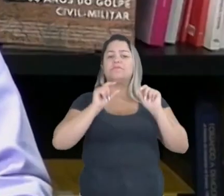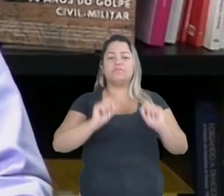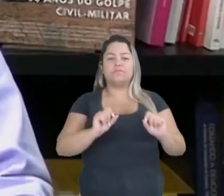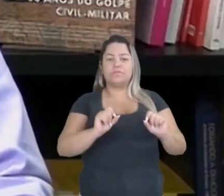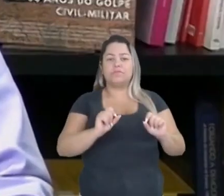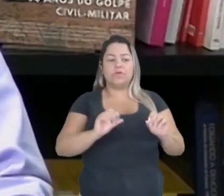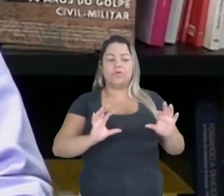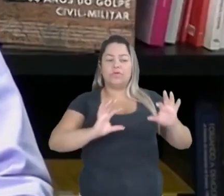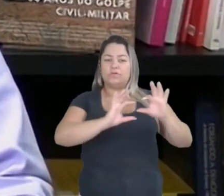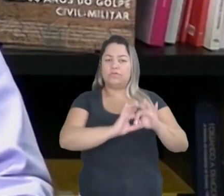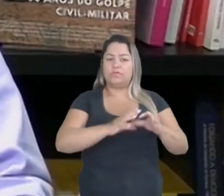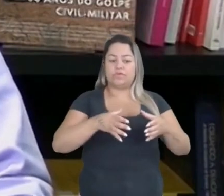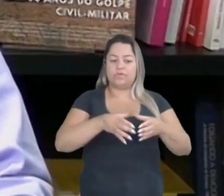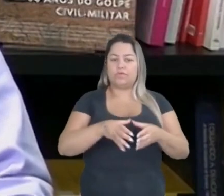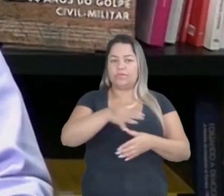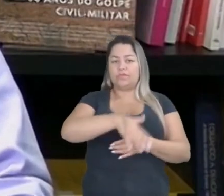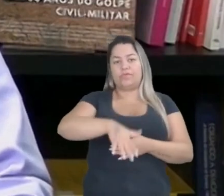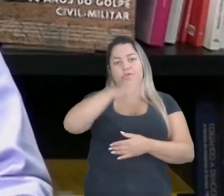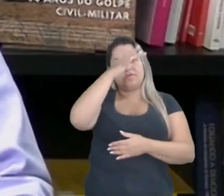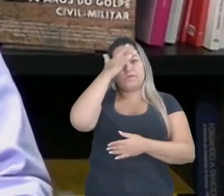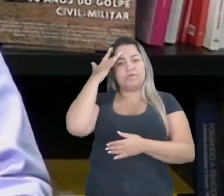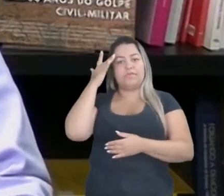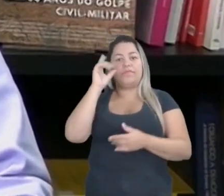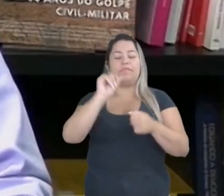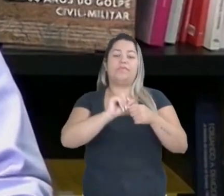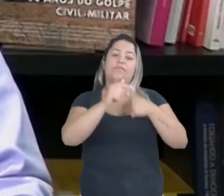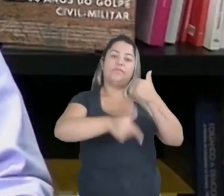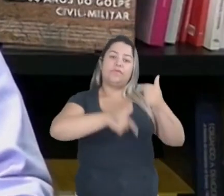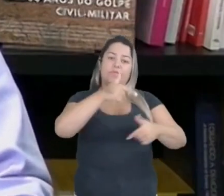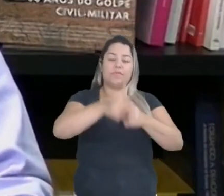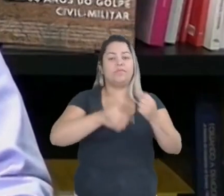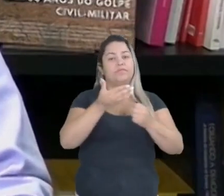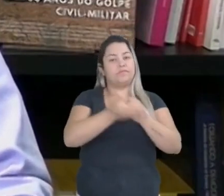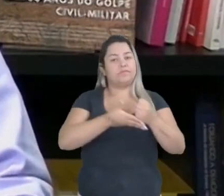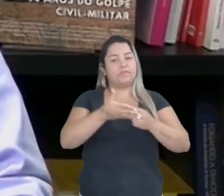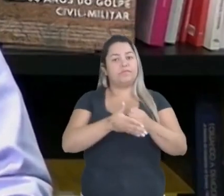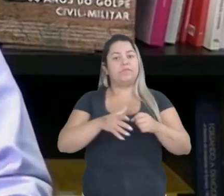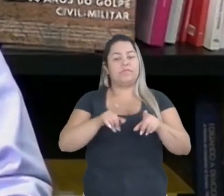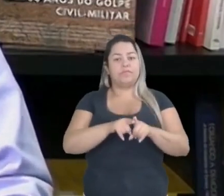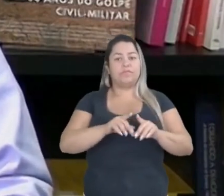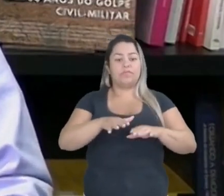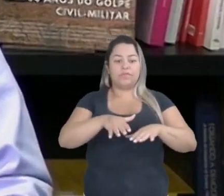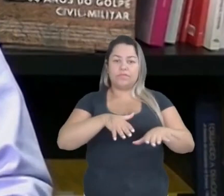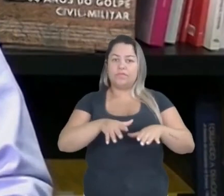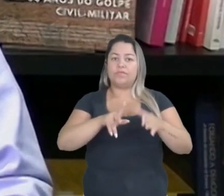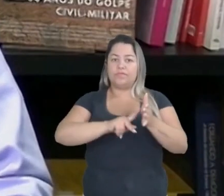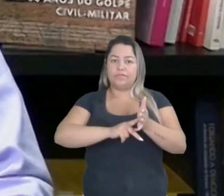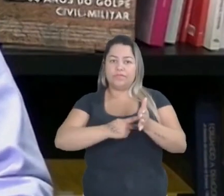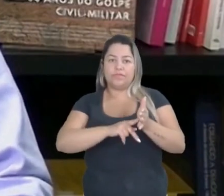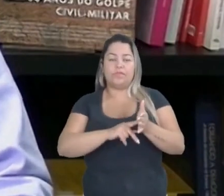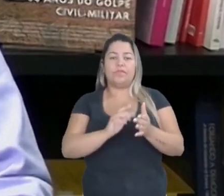gente juntou, um grupo de pessoas que fazem trabalho de base, faz trabalho de base no movimento sindical, faz trabalho de base